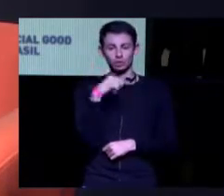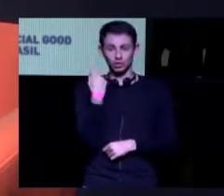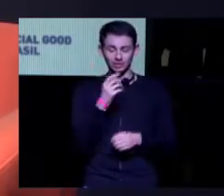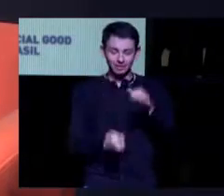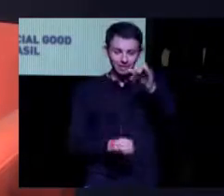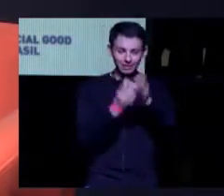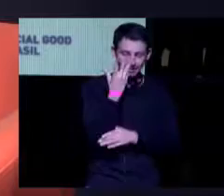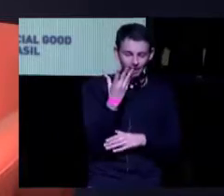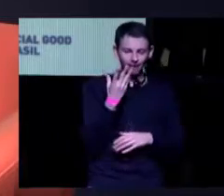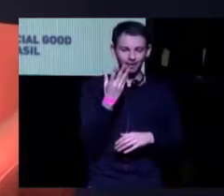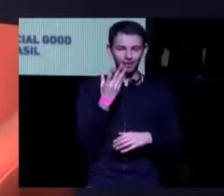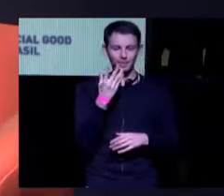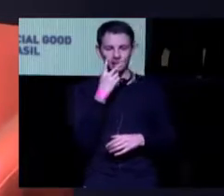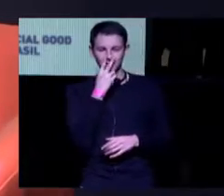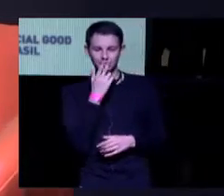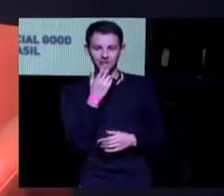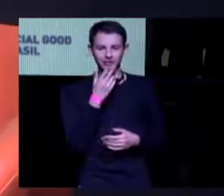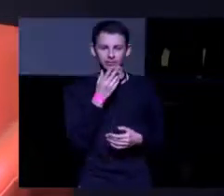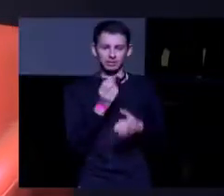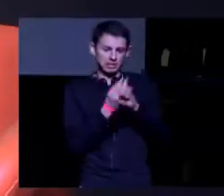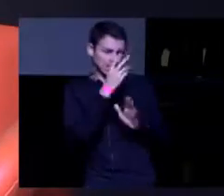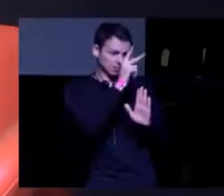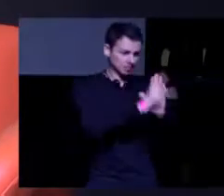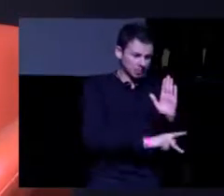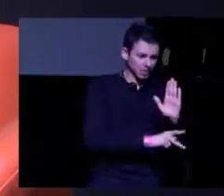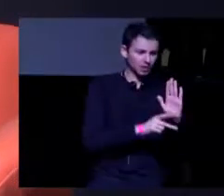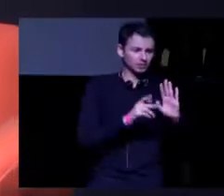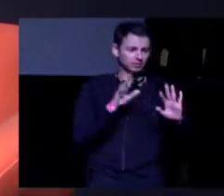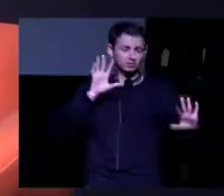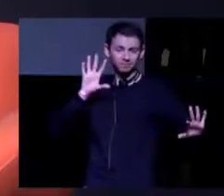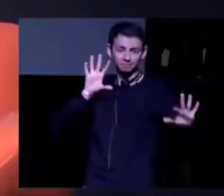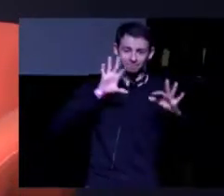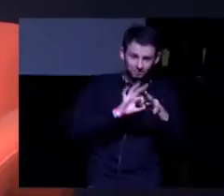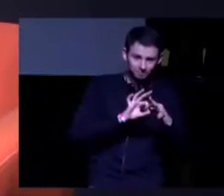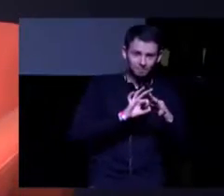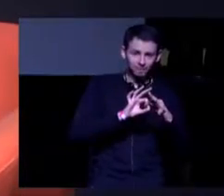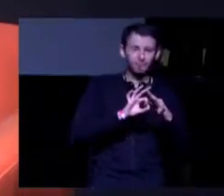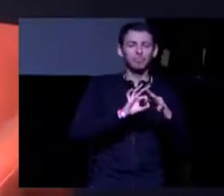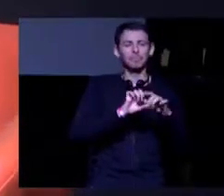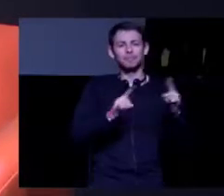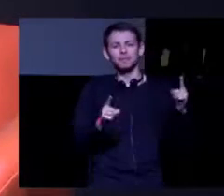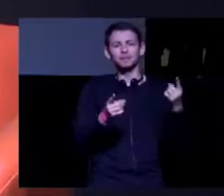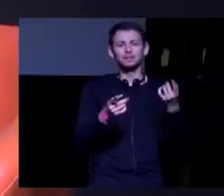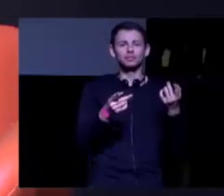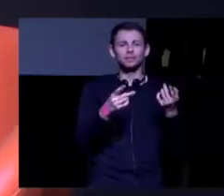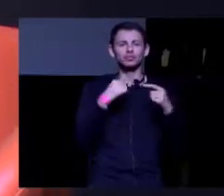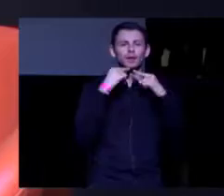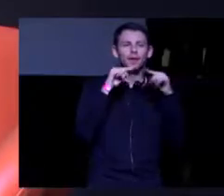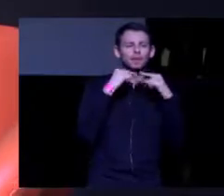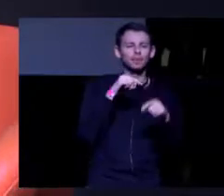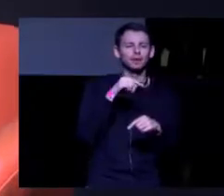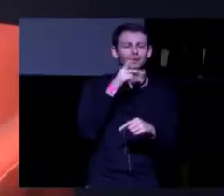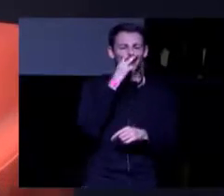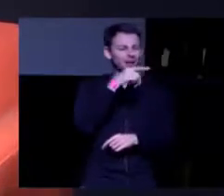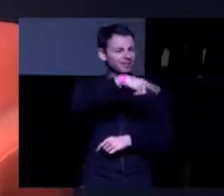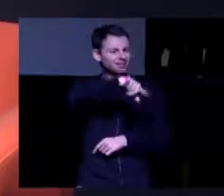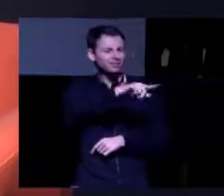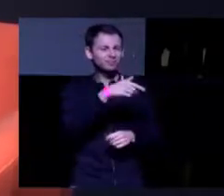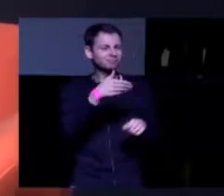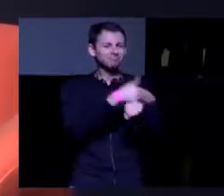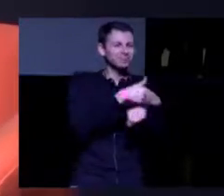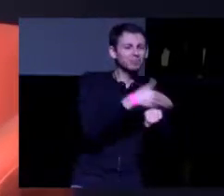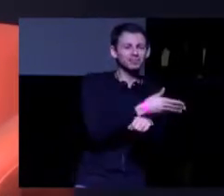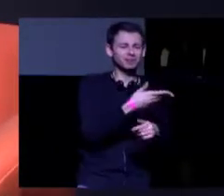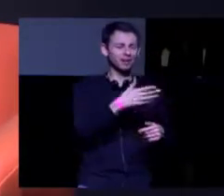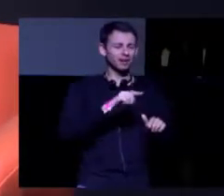gente cria campanhas ou cria formatos para as pessoas participarem e reclama que as pessoas não estão se engajando. Talvez a culpa seja nossa.